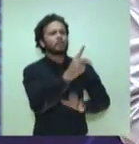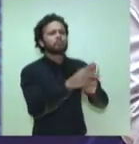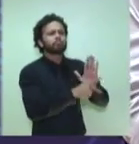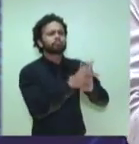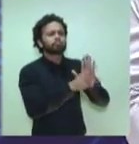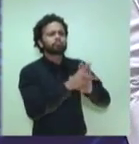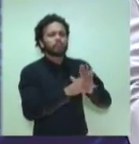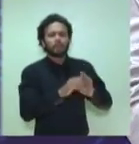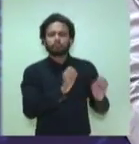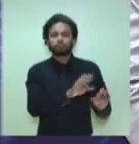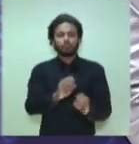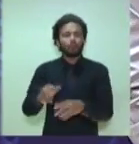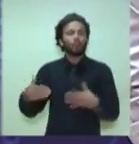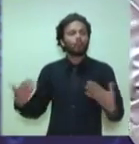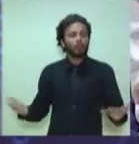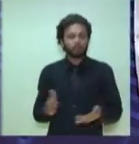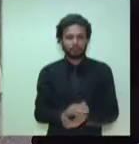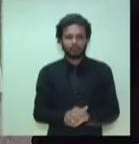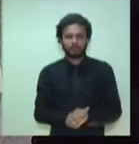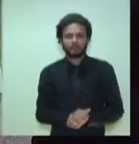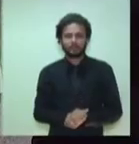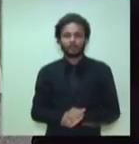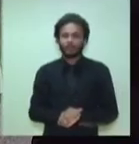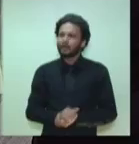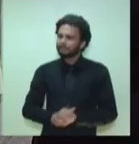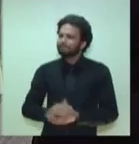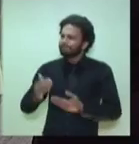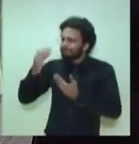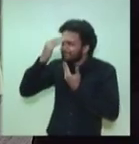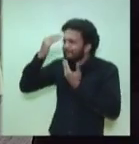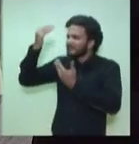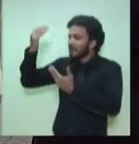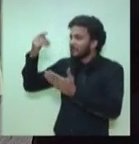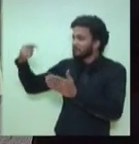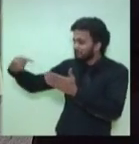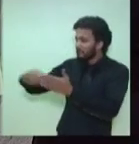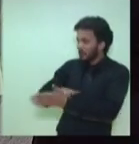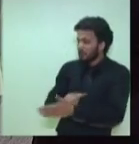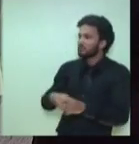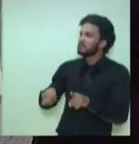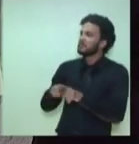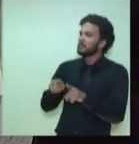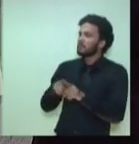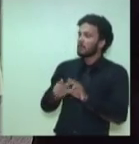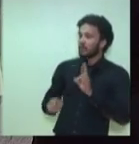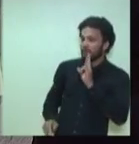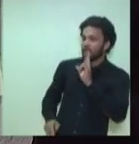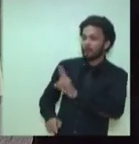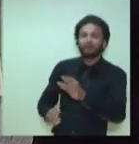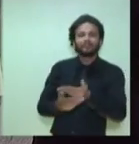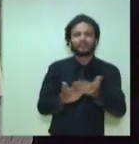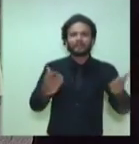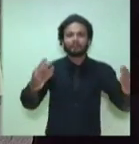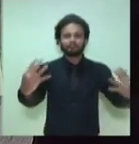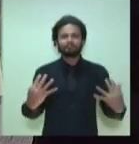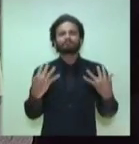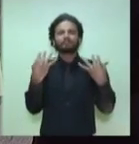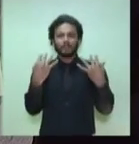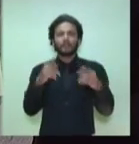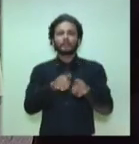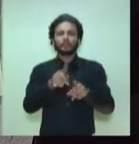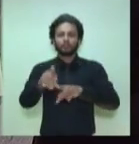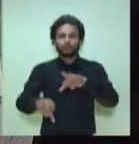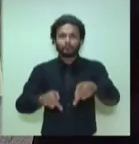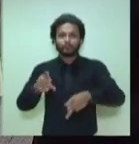educação. 2 minutos, candidato. Eu agradeço a pergunta do candidato e faço a opção de responder a todos vocês que nos acompanham e à